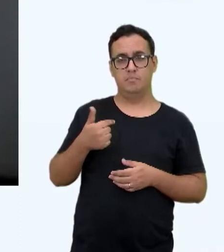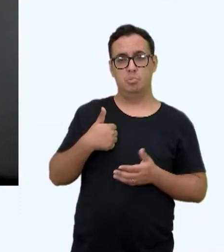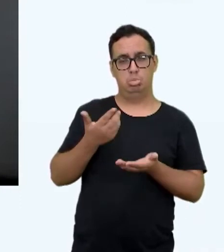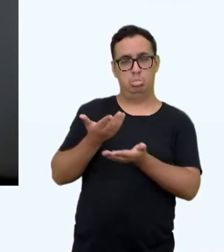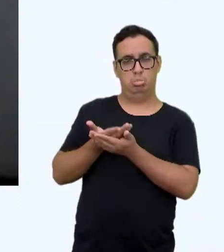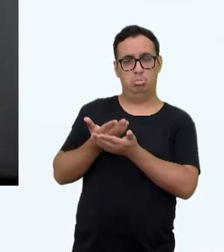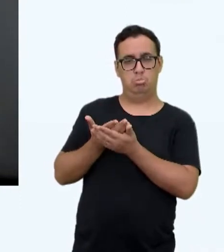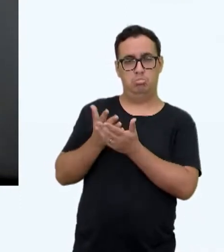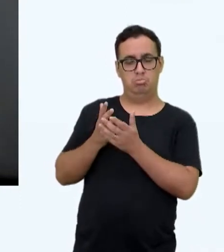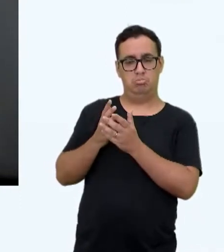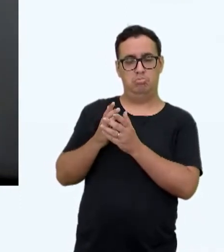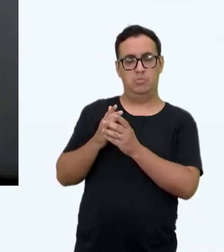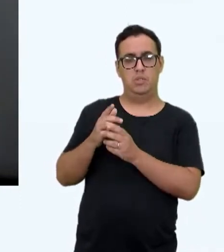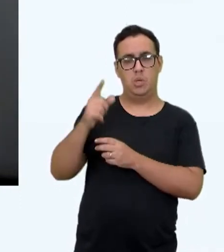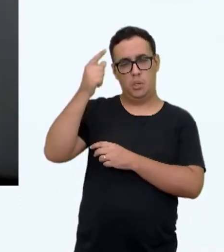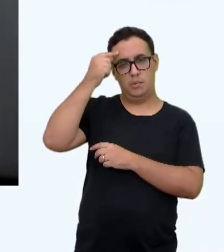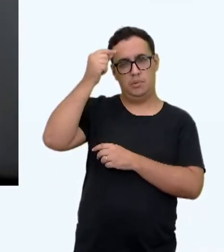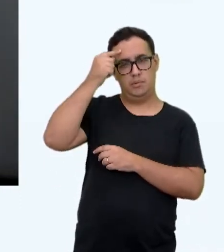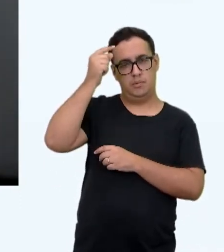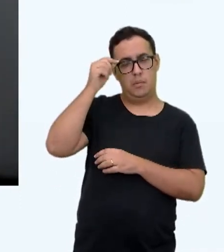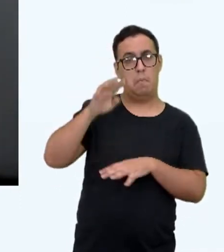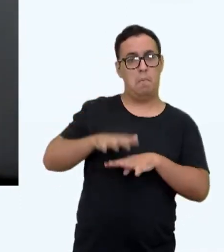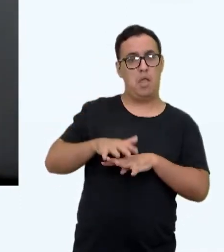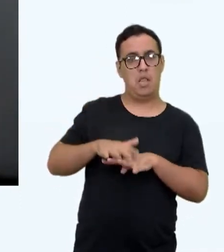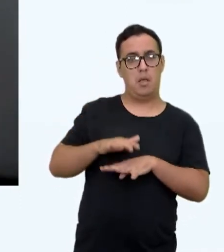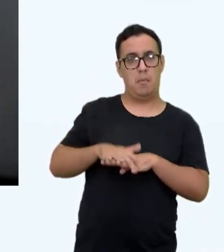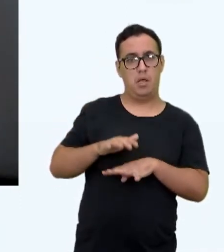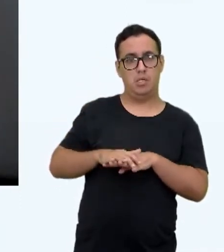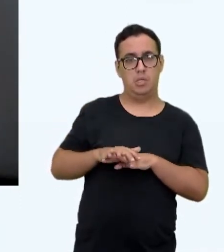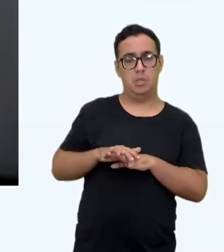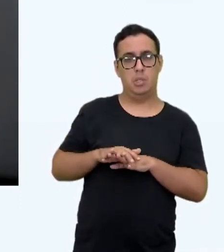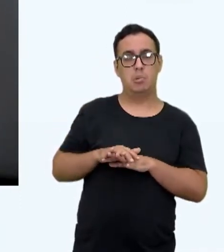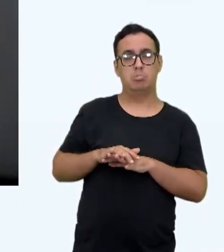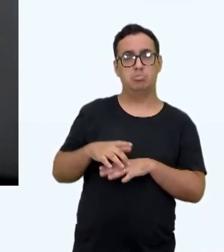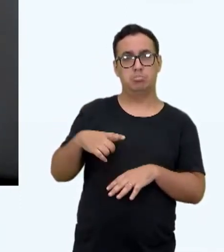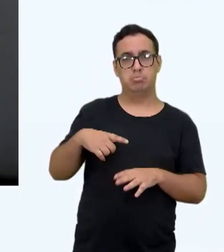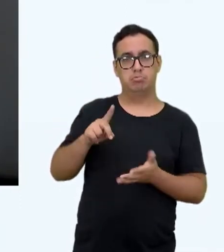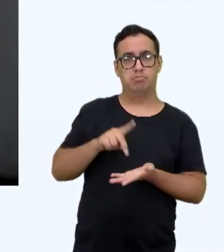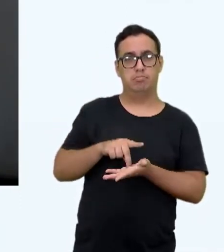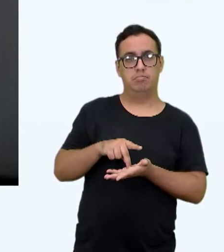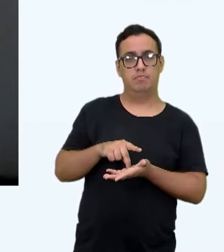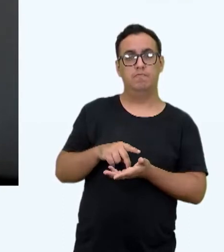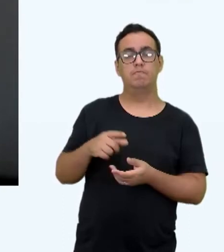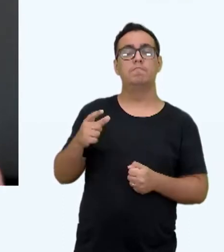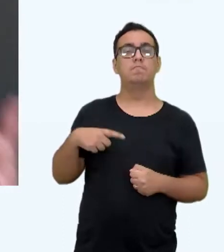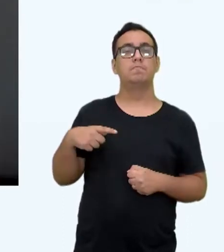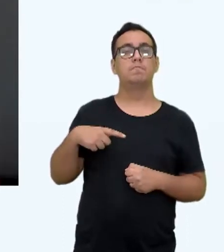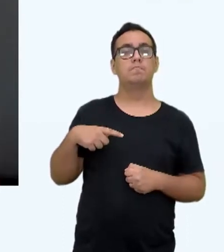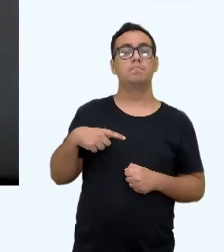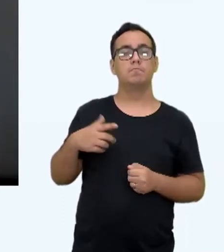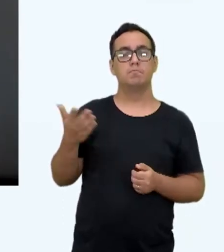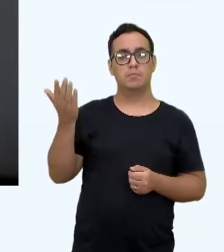graduação e pós-graduação em matemática pura. Eu fui fazer